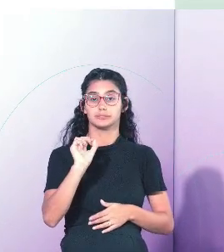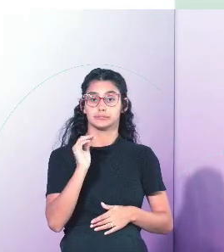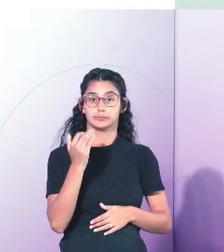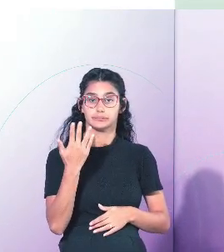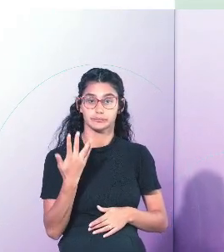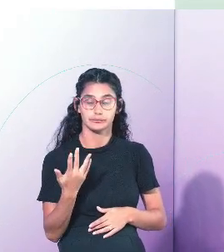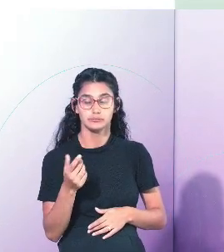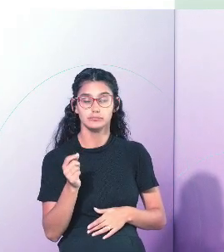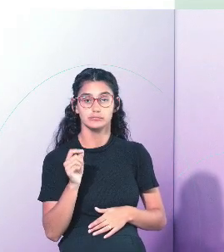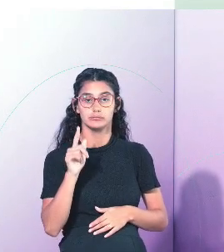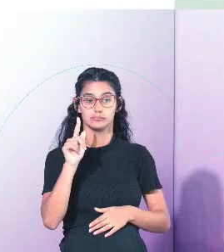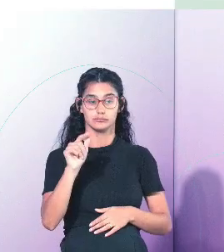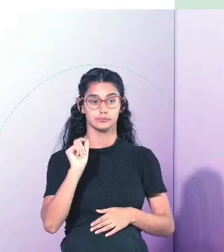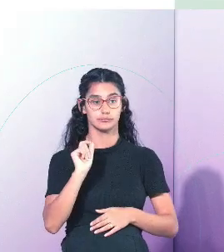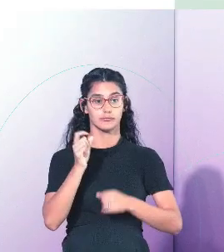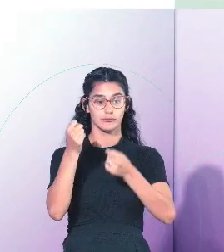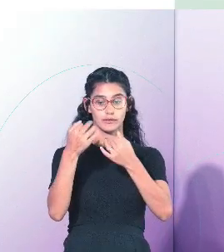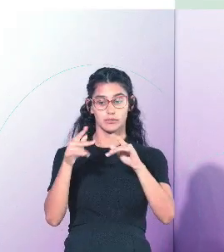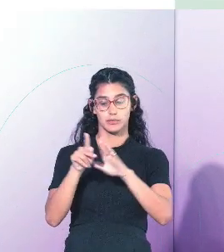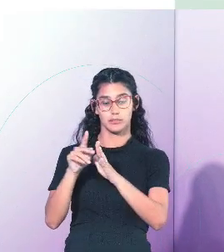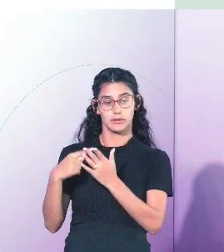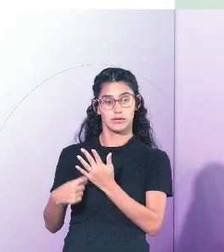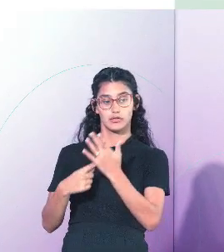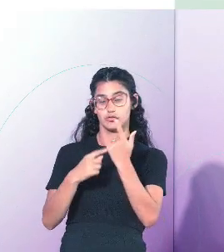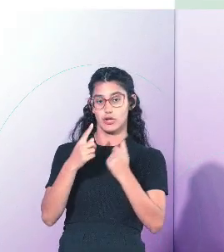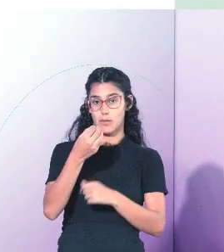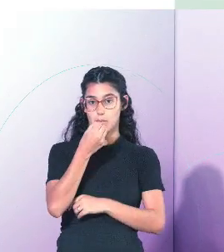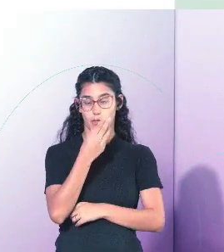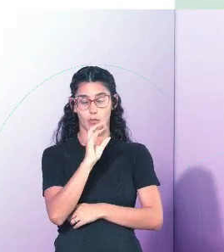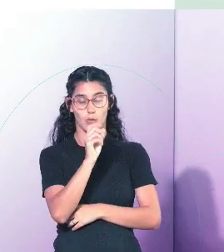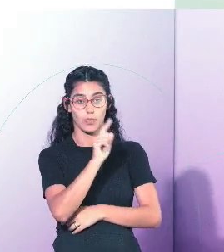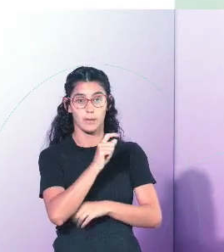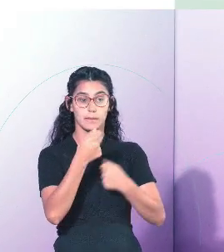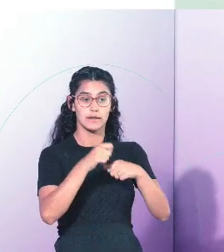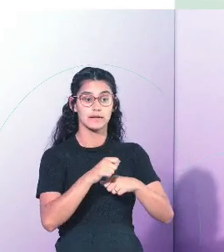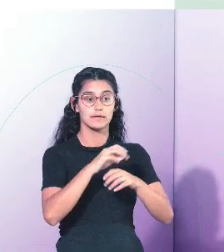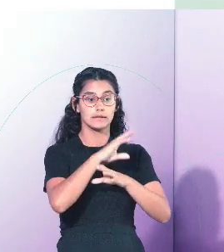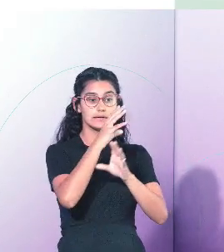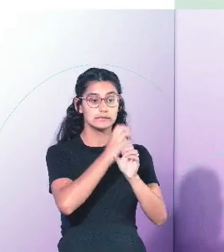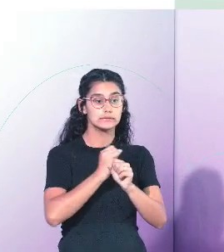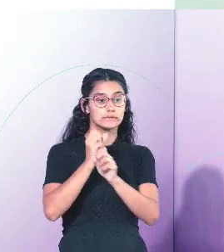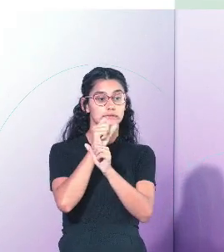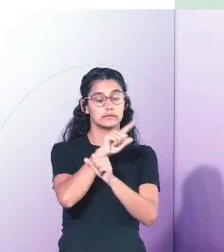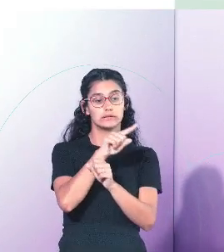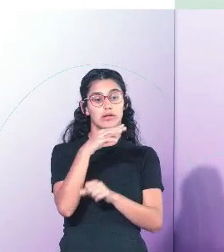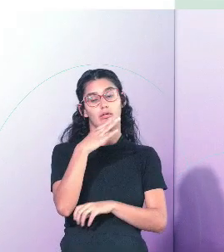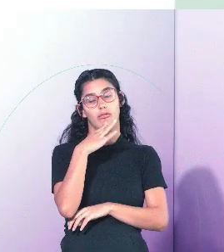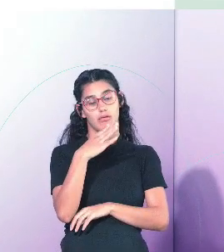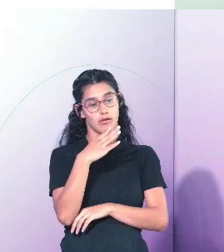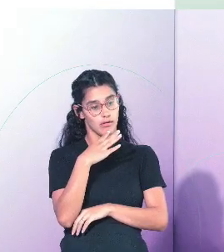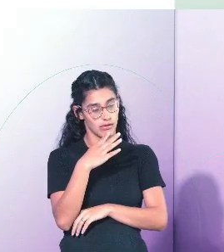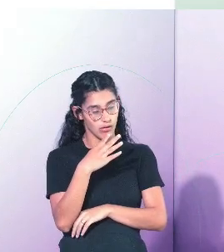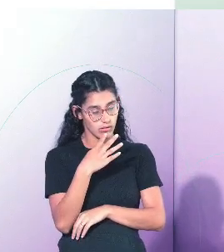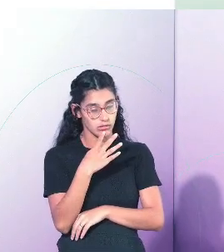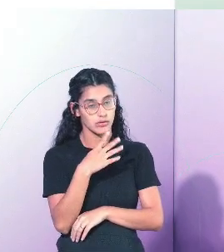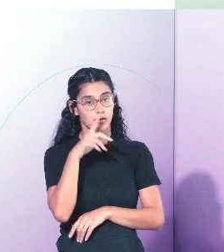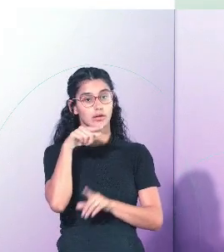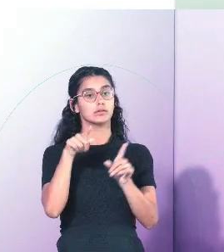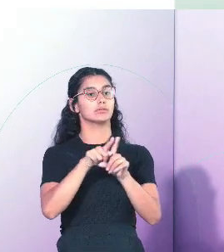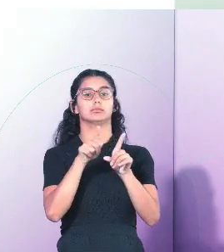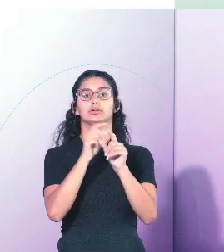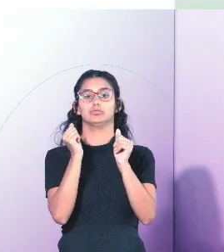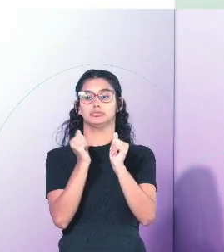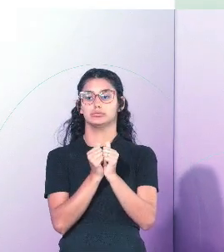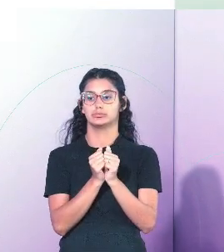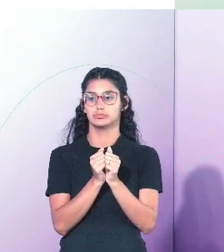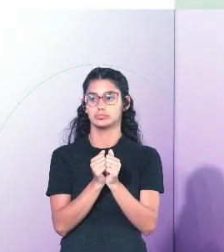é que, para dizer se essa tecnologia é eficiente ou não, eu preciso ter um limiar, que vocês conhecem bem, e esse limiar